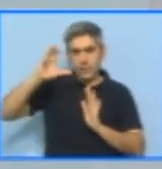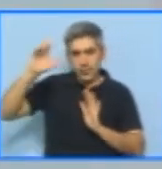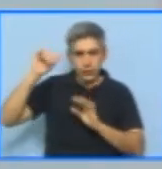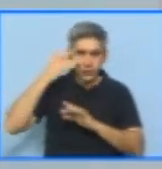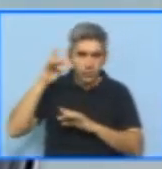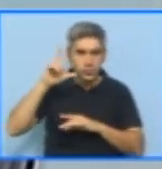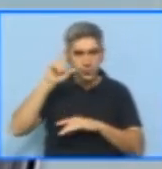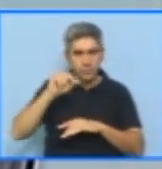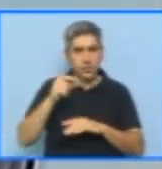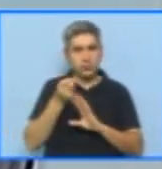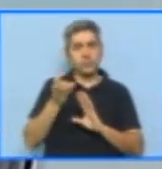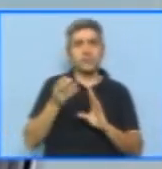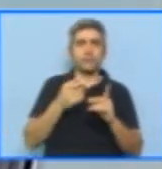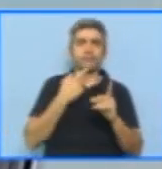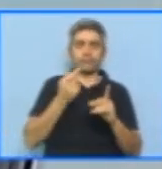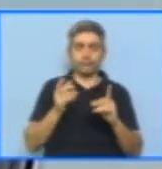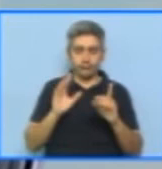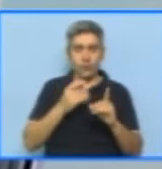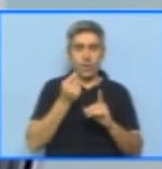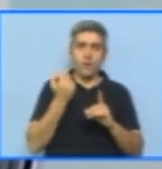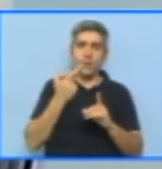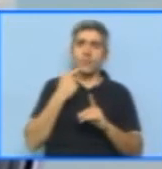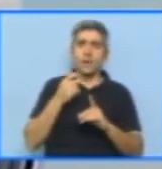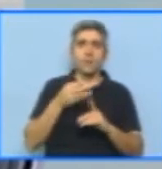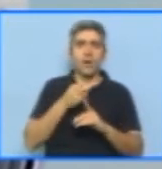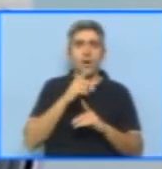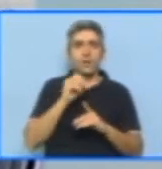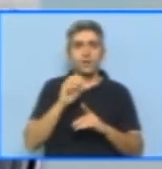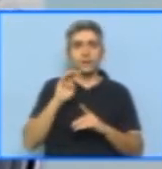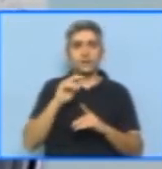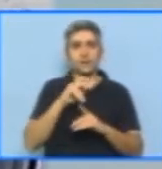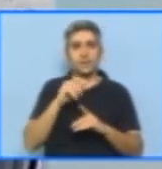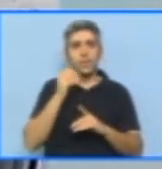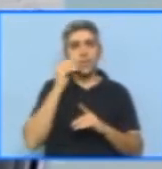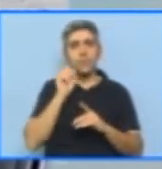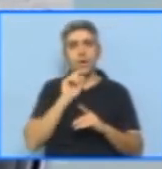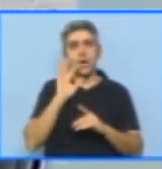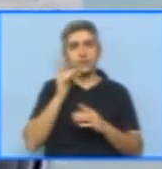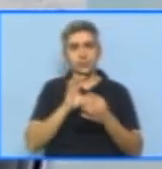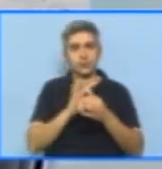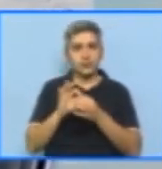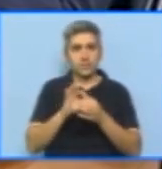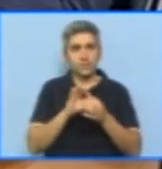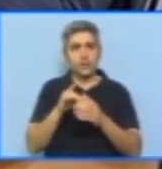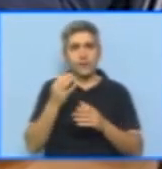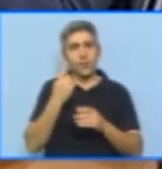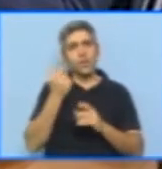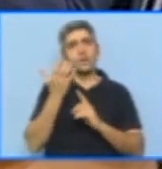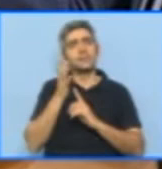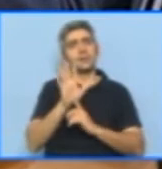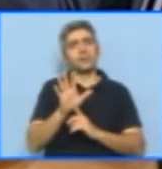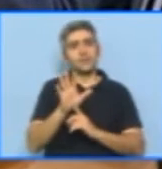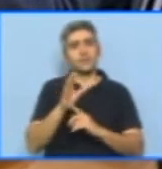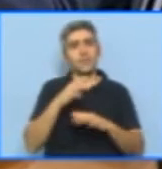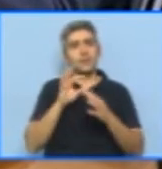inclusive? Muito sinceramente, e há pouco perguntavas ao Paulo Santos como é que se podem acontecer aqui mais parcerias também. Parece-me que foi um exemplo em que